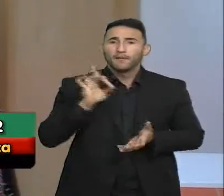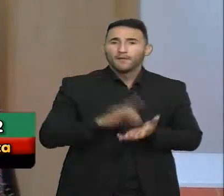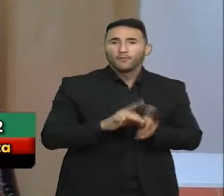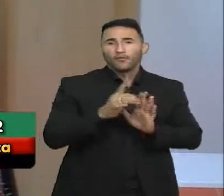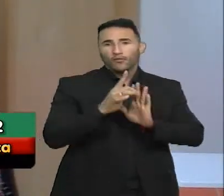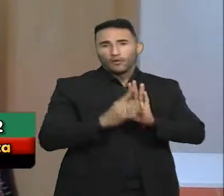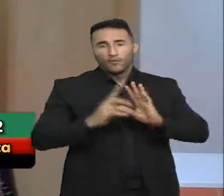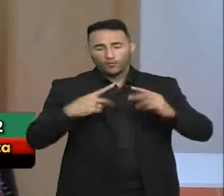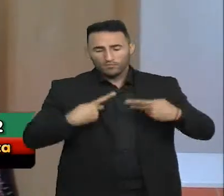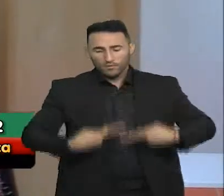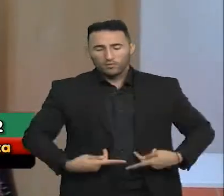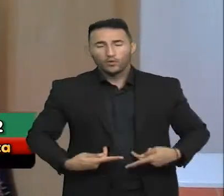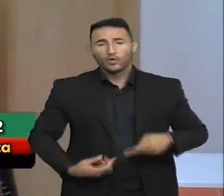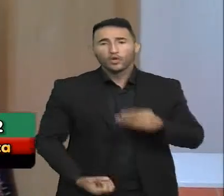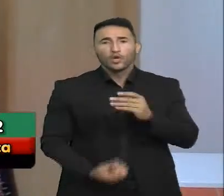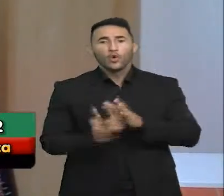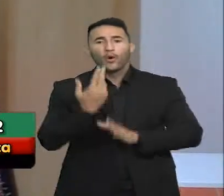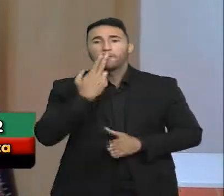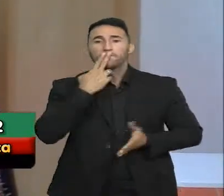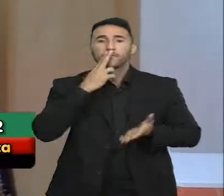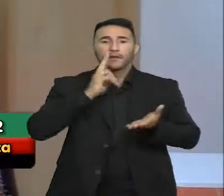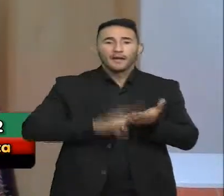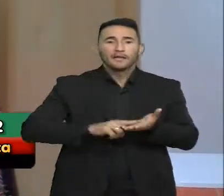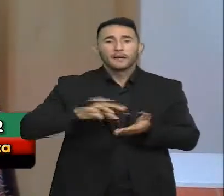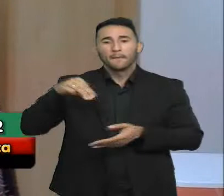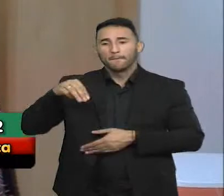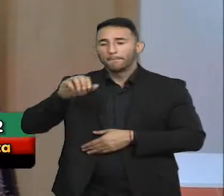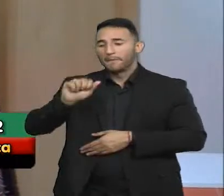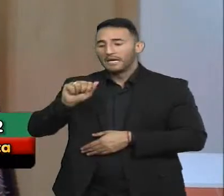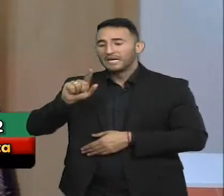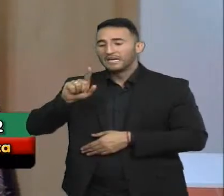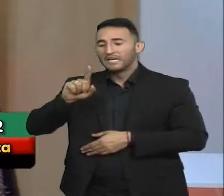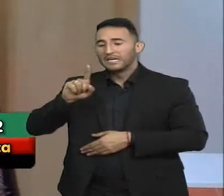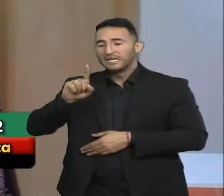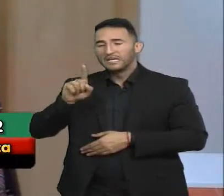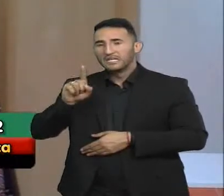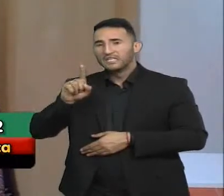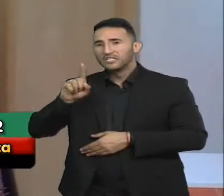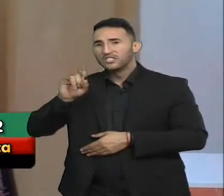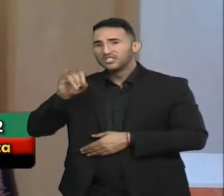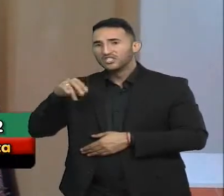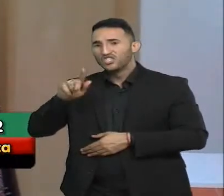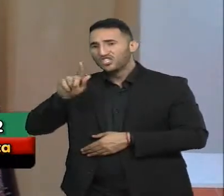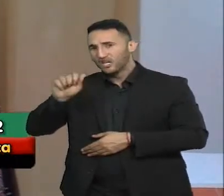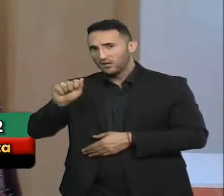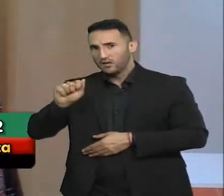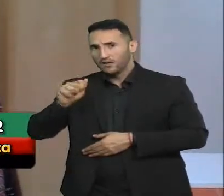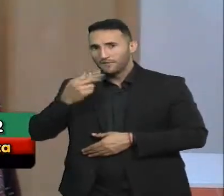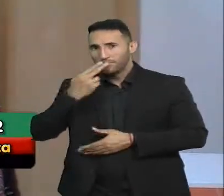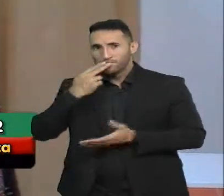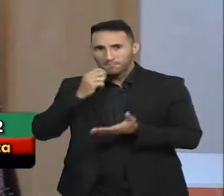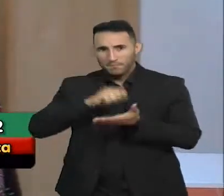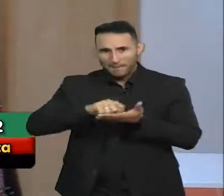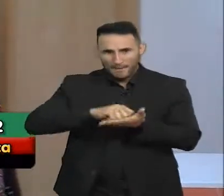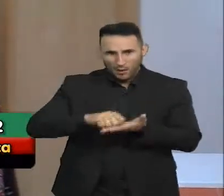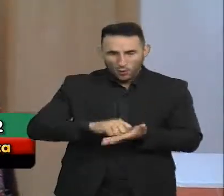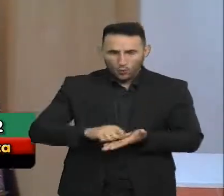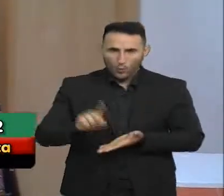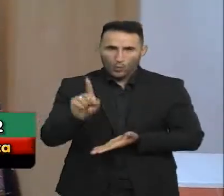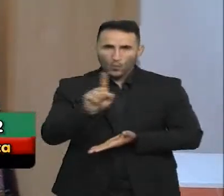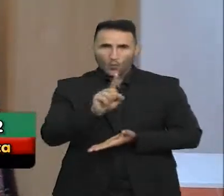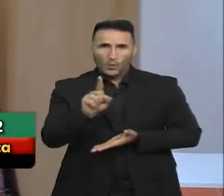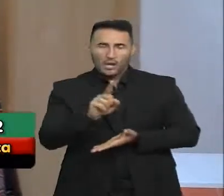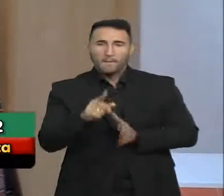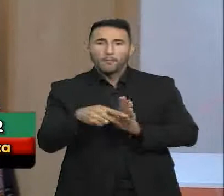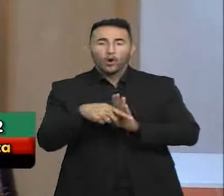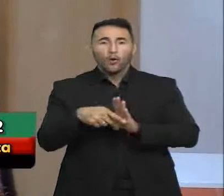Eles criaram a Carta Mandinga. A Carta Mandinga, só que ela, assim, ela não estava no papel, ela vem da oralidade, dessa